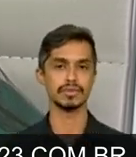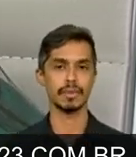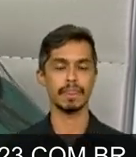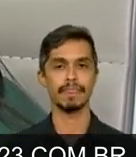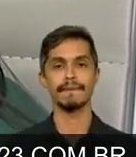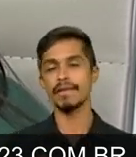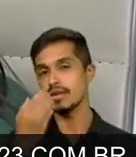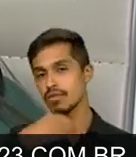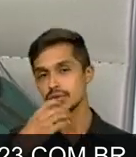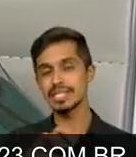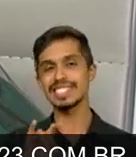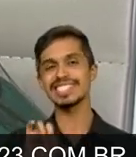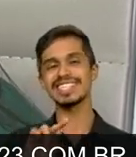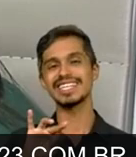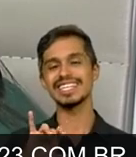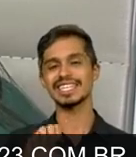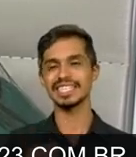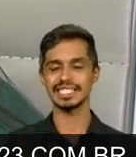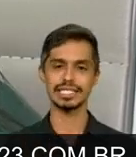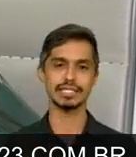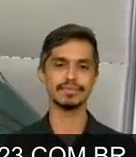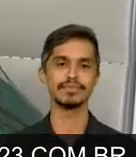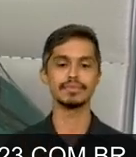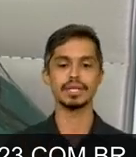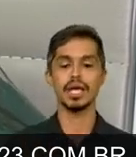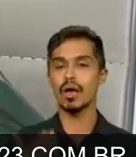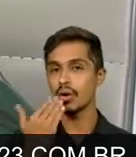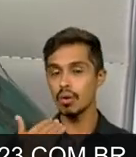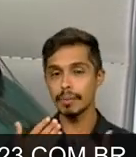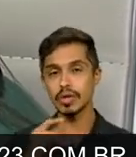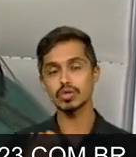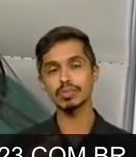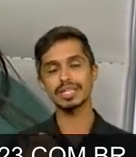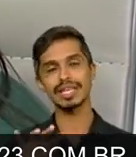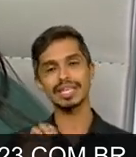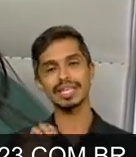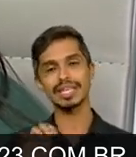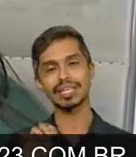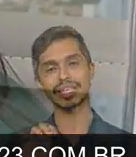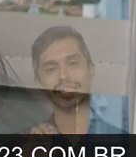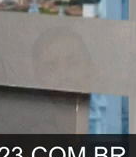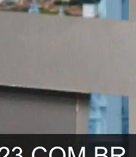frutas cítricas, alimentos condimentados, refrigerante e bebida alcoólica.